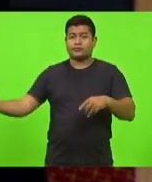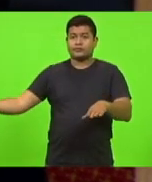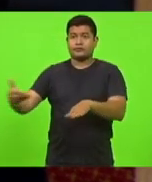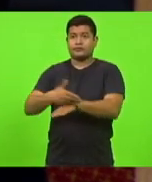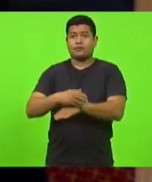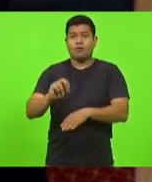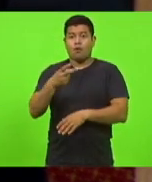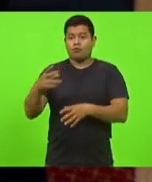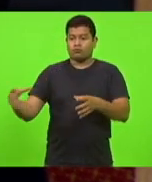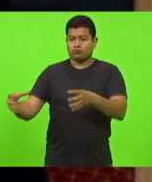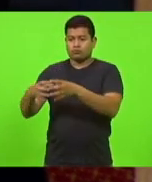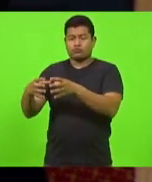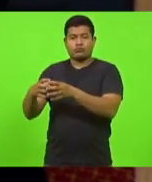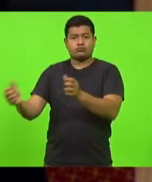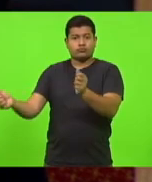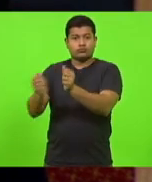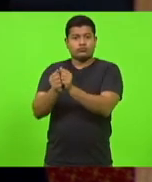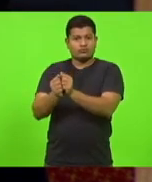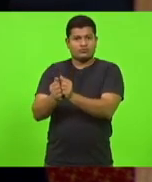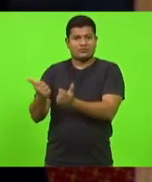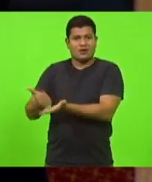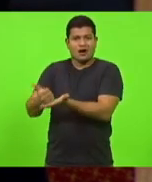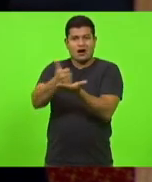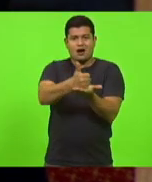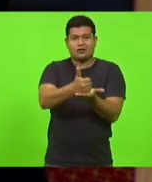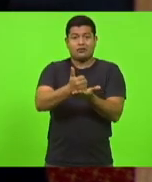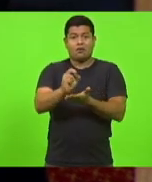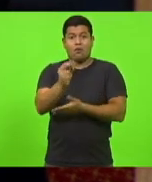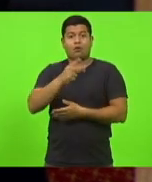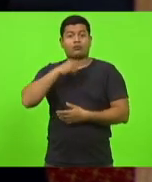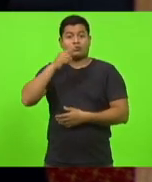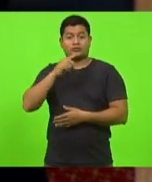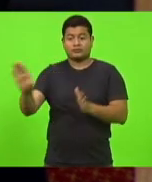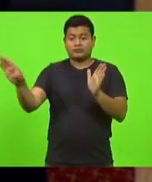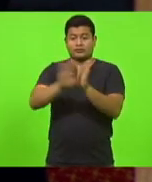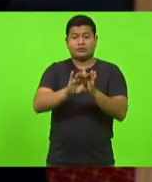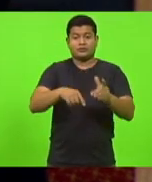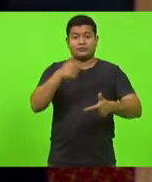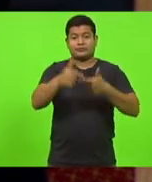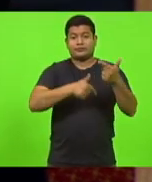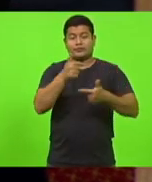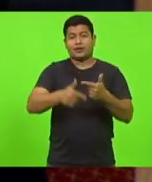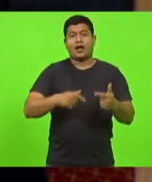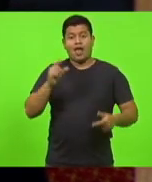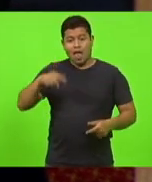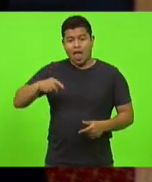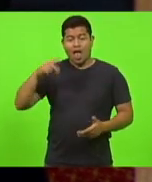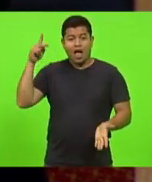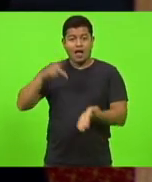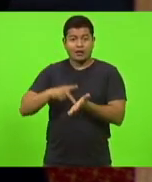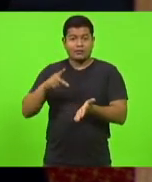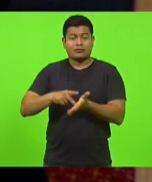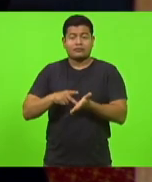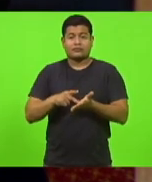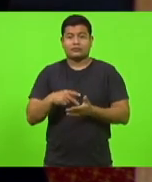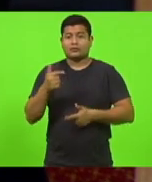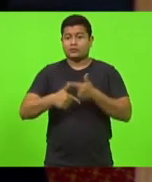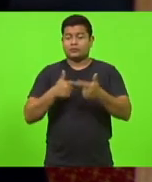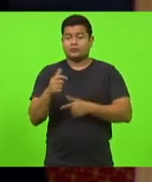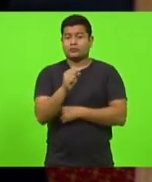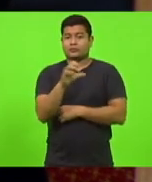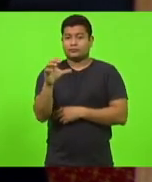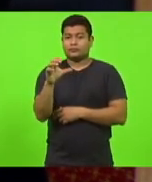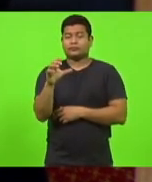comboio de carona, ou não conseguem chegar para trabalhar. Essa é a realidade do trabalhador catarinense, das